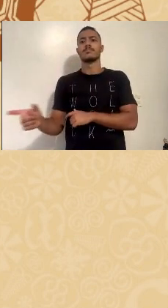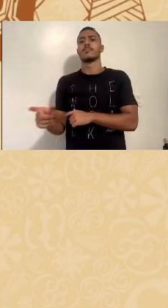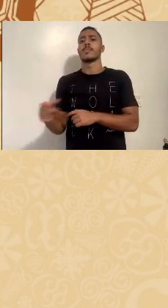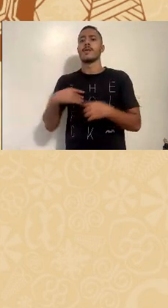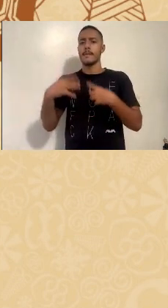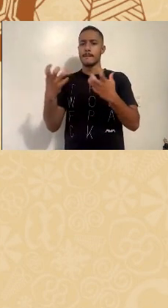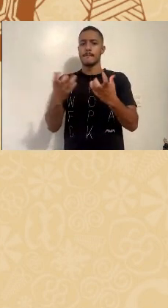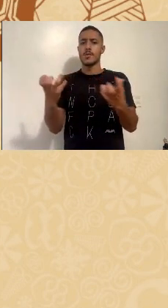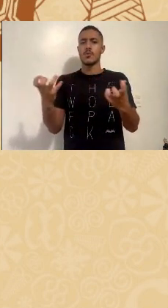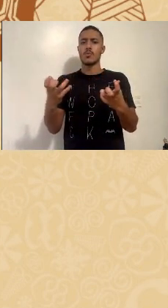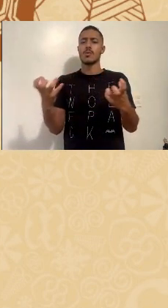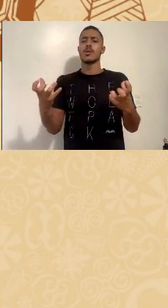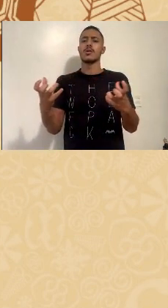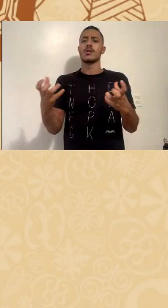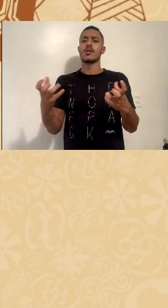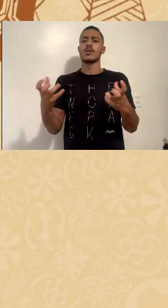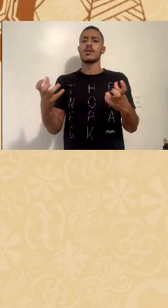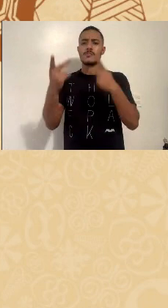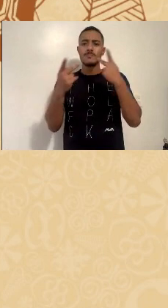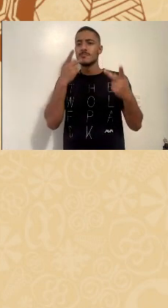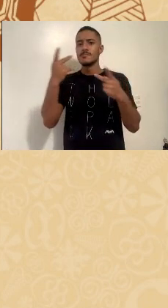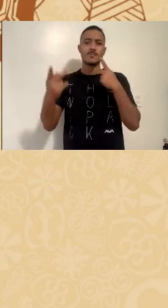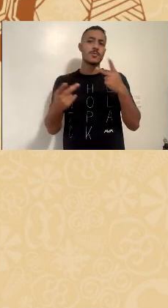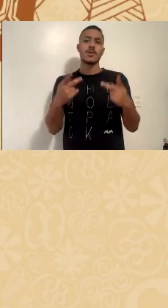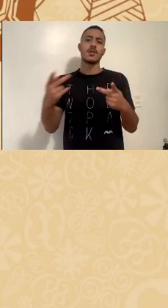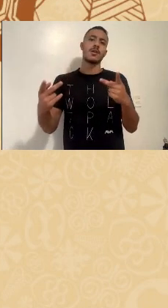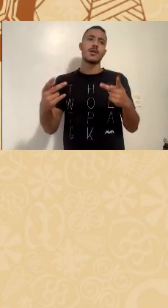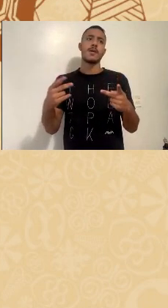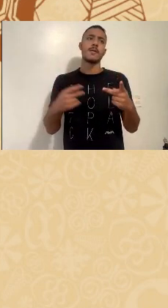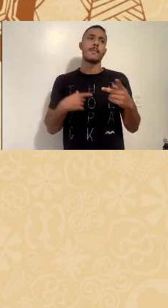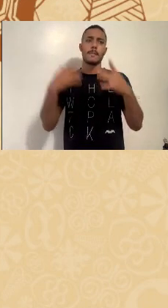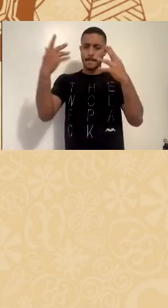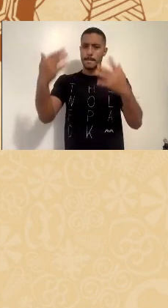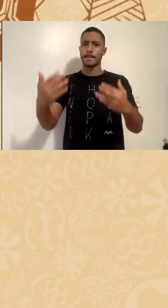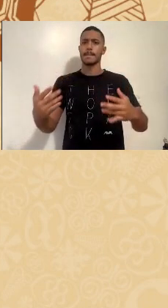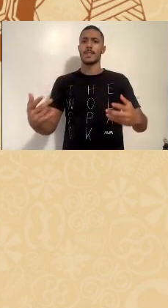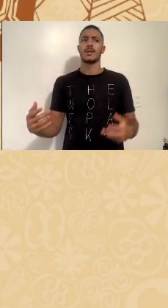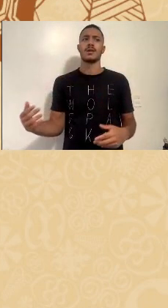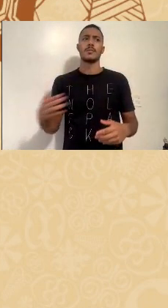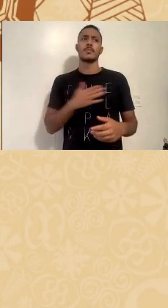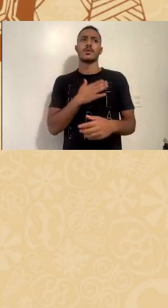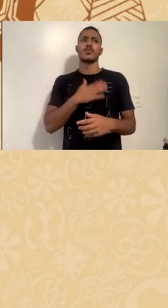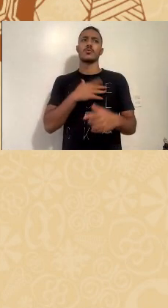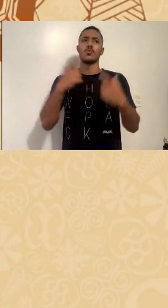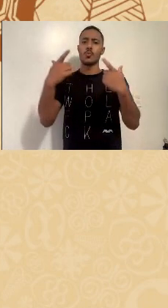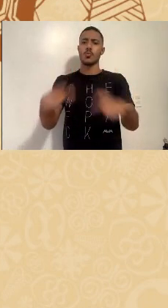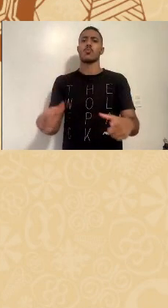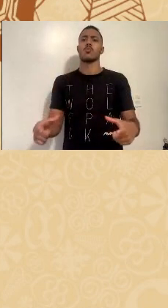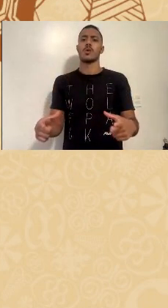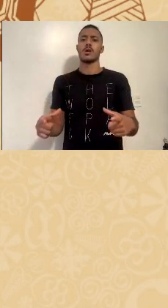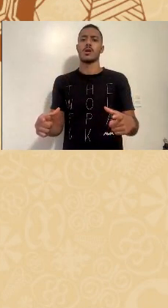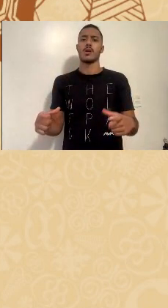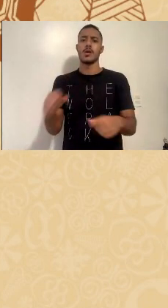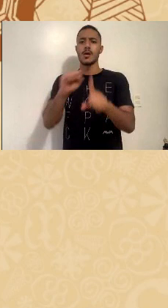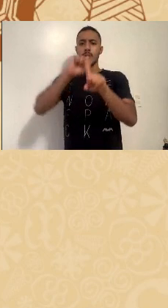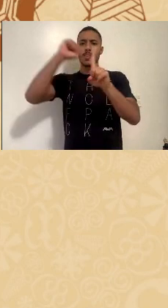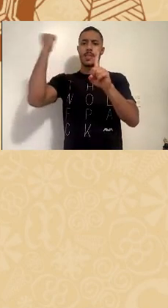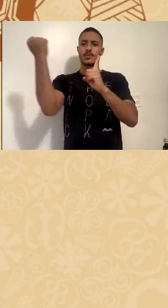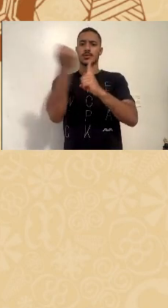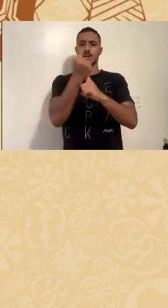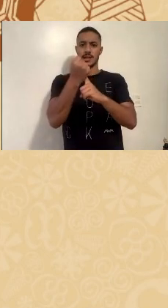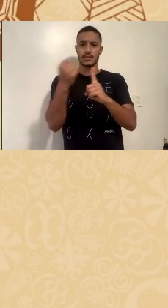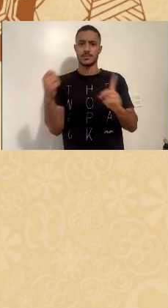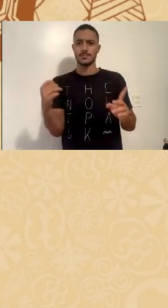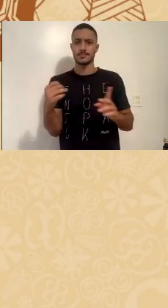compartilhar um pouquinho, né, do meu lugar, né, racial, né, como que eu tenho lidado com todas essas questões esses anos todos. Desde